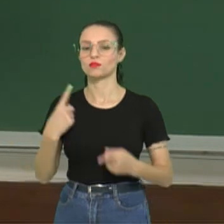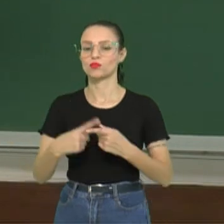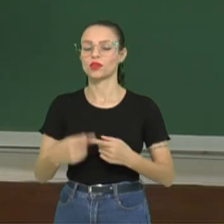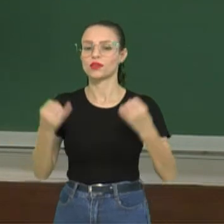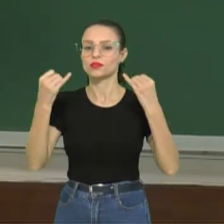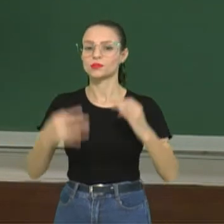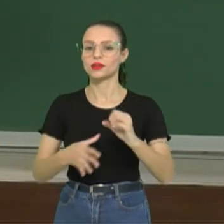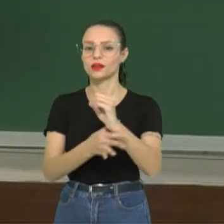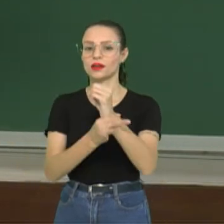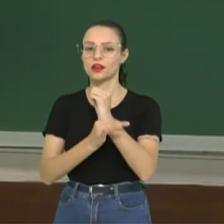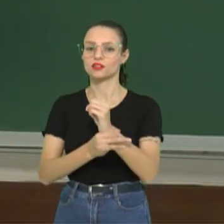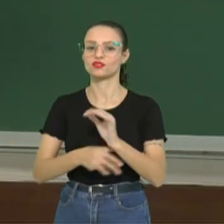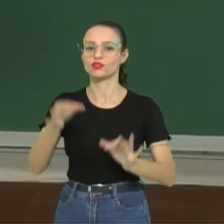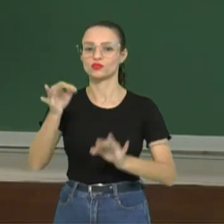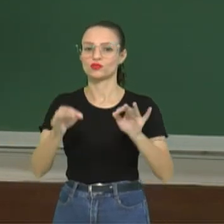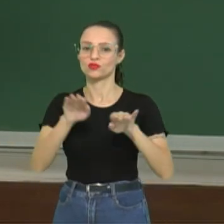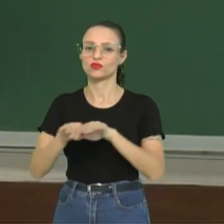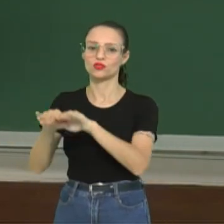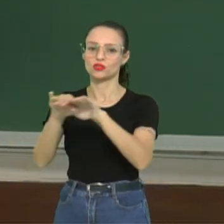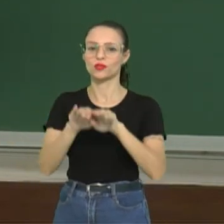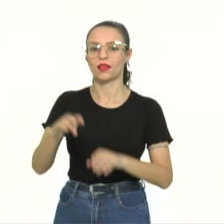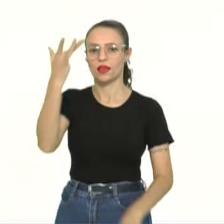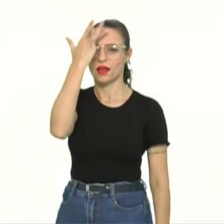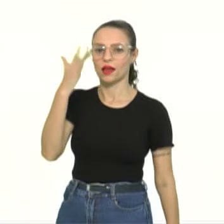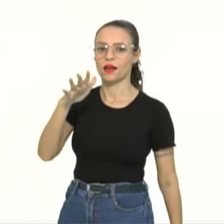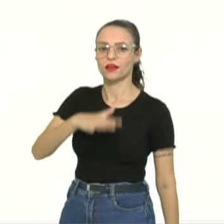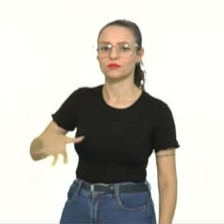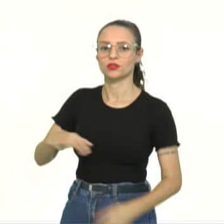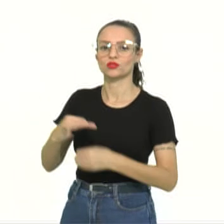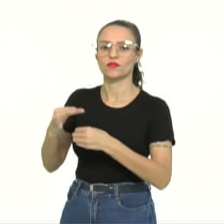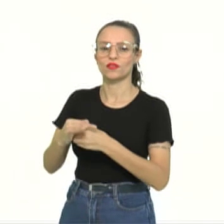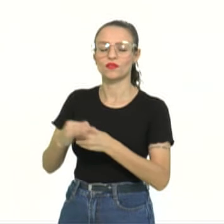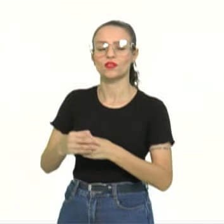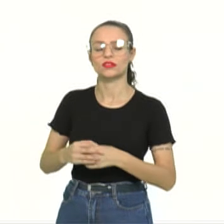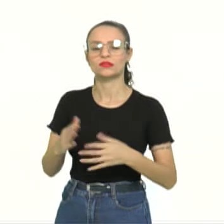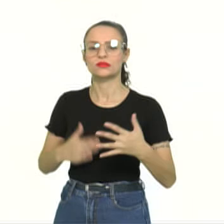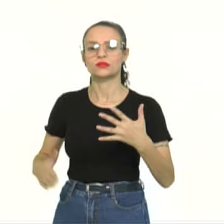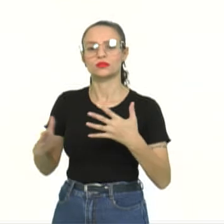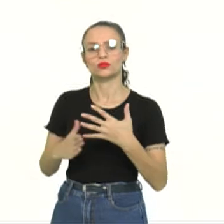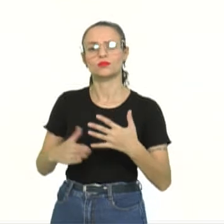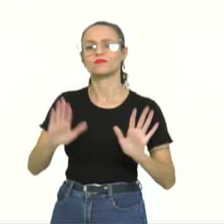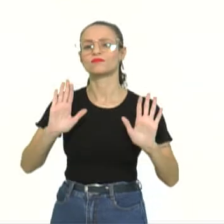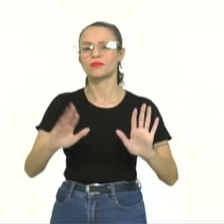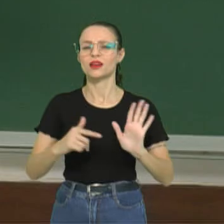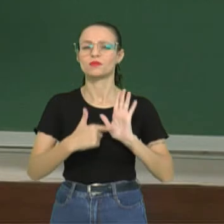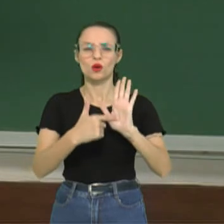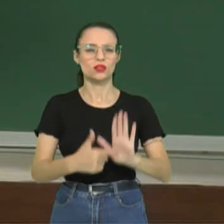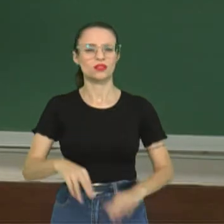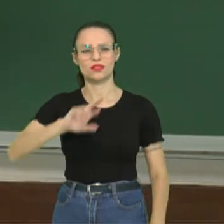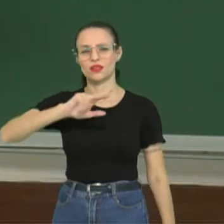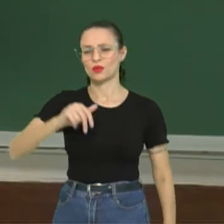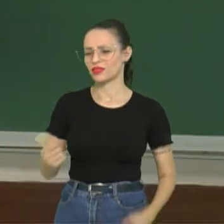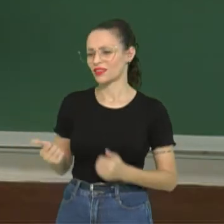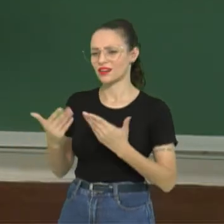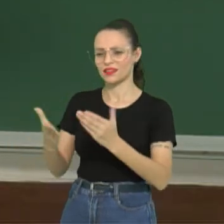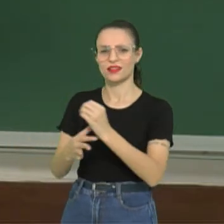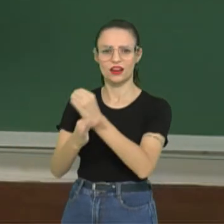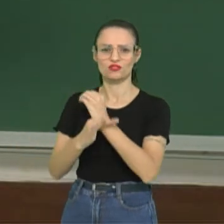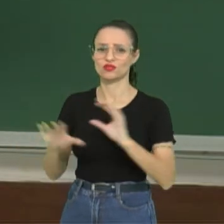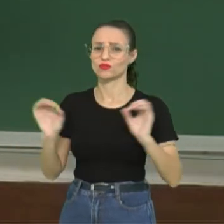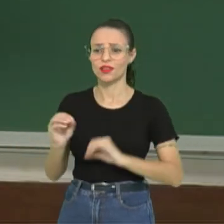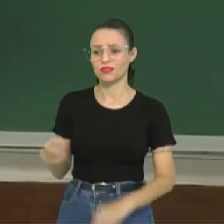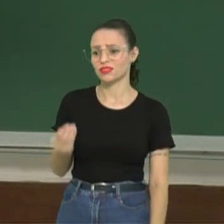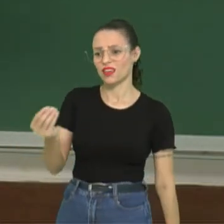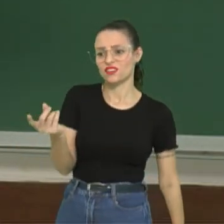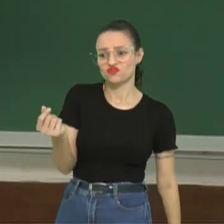fala sobre a garantia de justiça social aos menos favorecidos isso aqui mostra na verdade que não tá garantido nada a